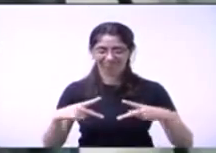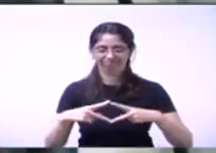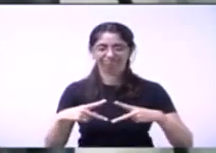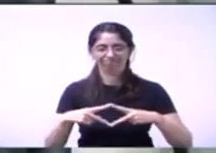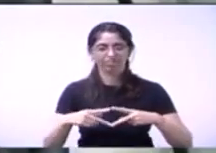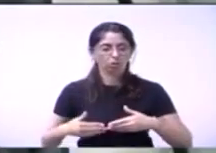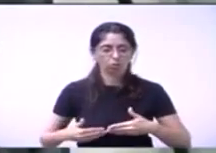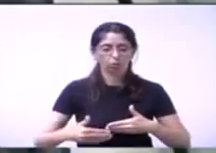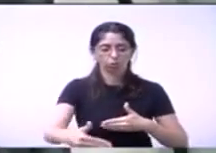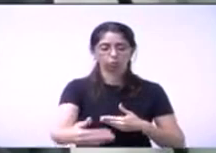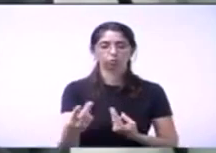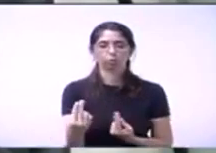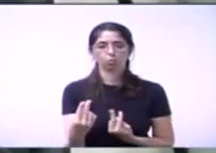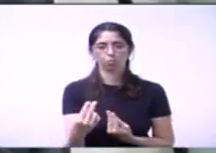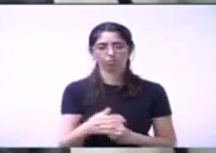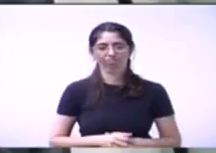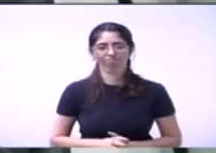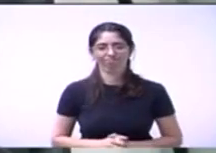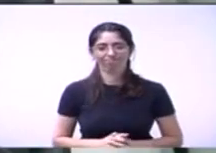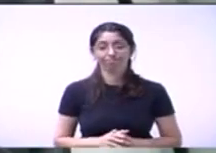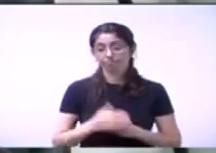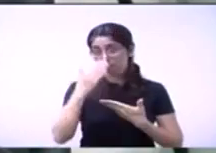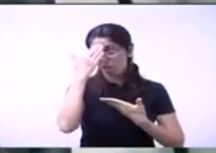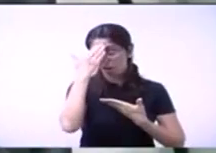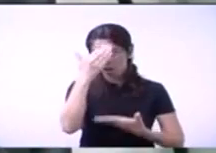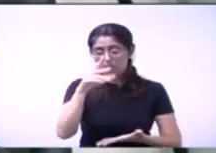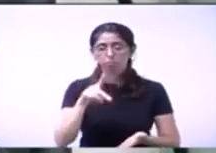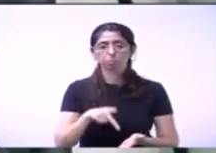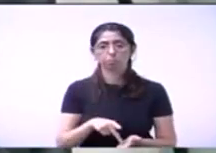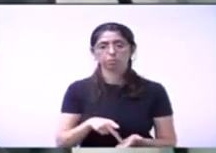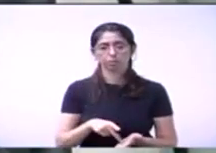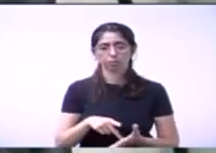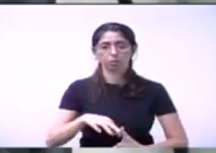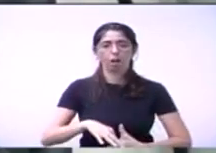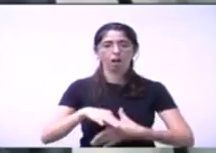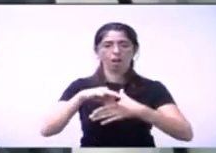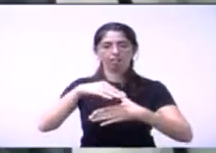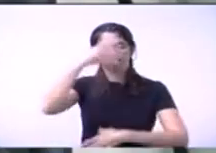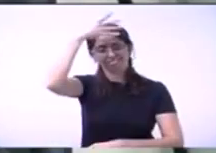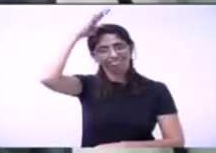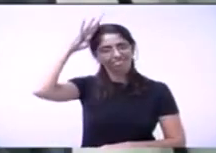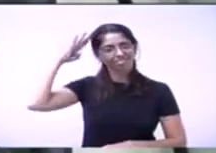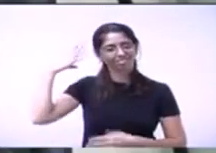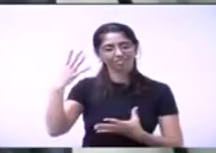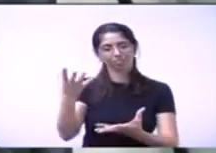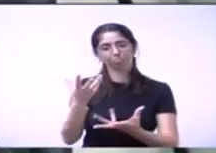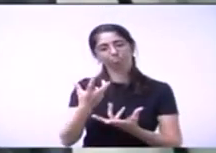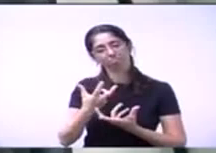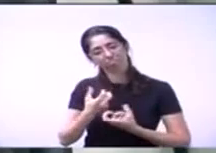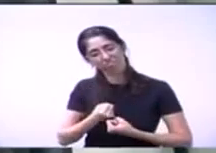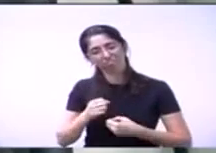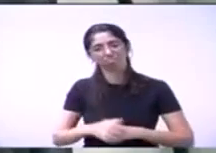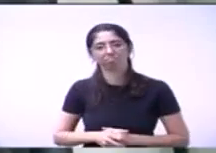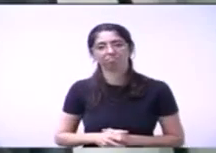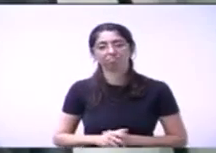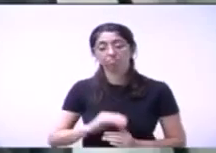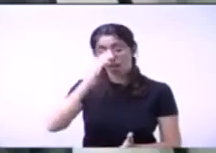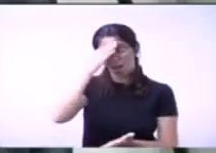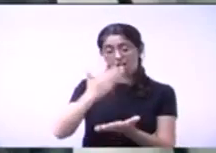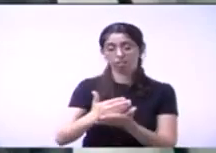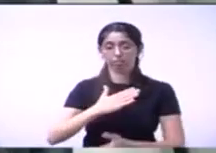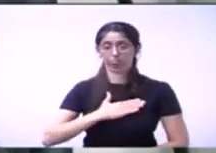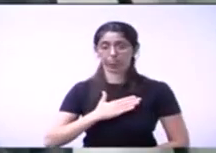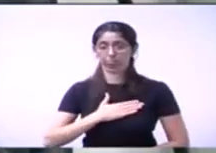vai permanecer. Agradeço a receptividade à minha líder, Ângela Duarte. Conte comigo mais uma